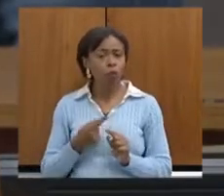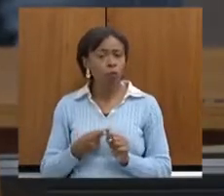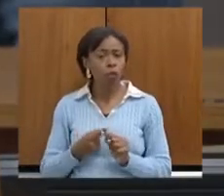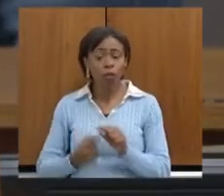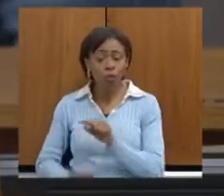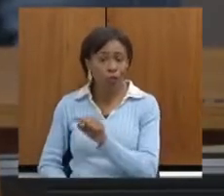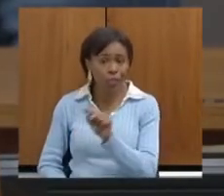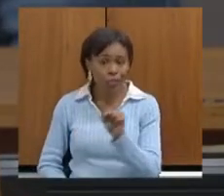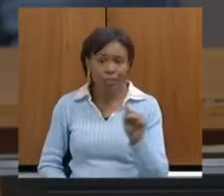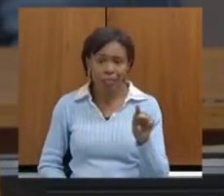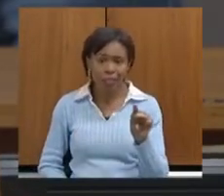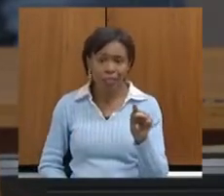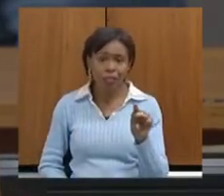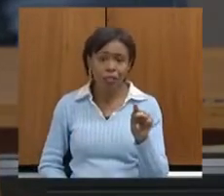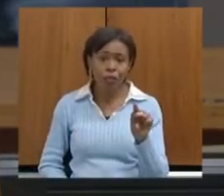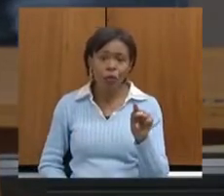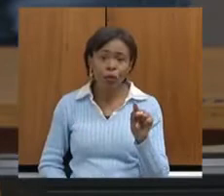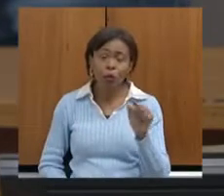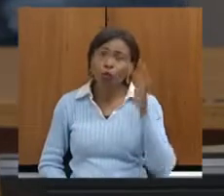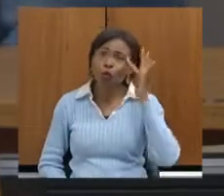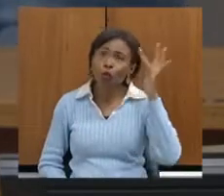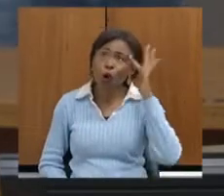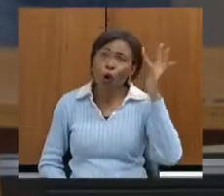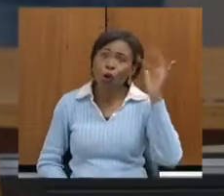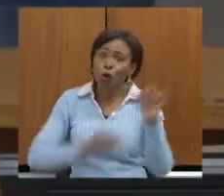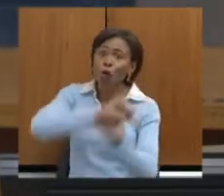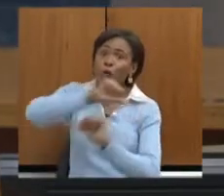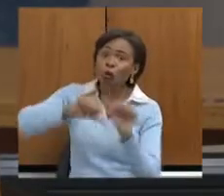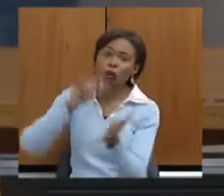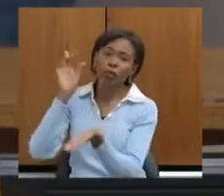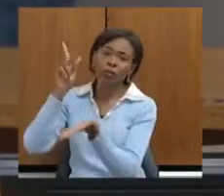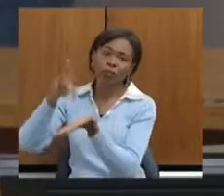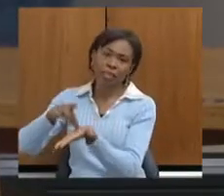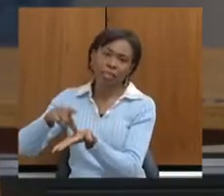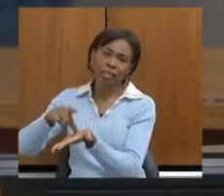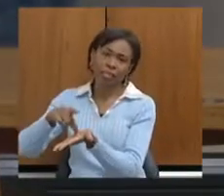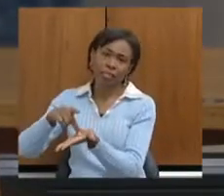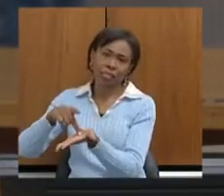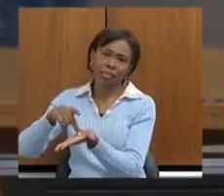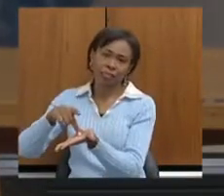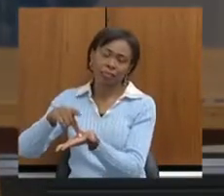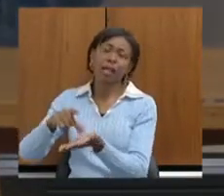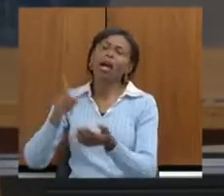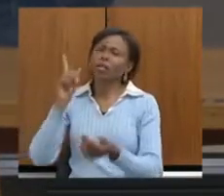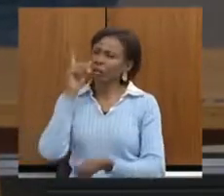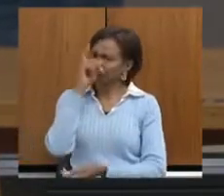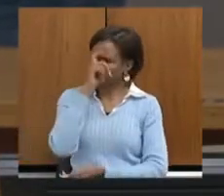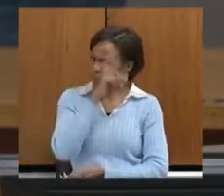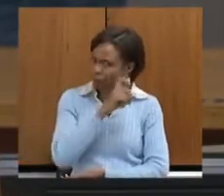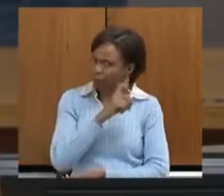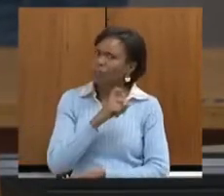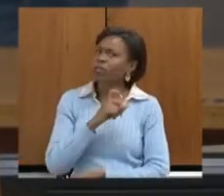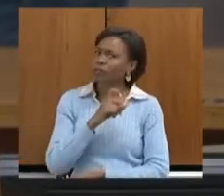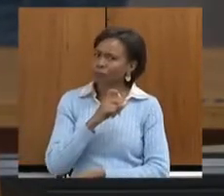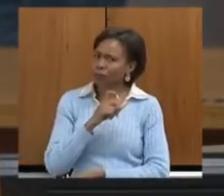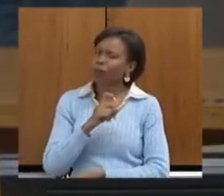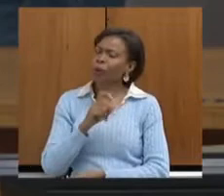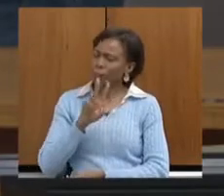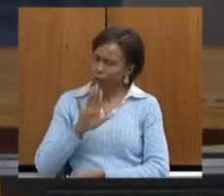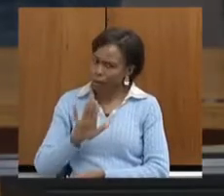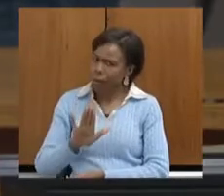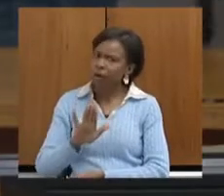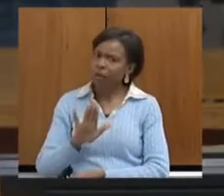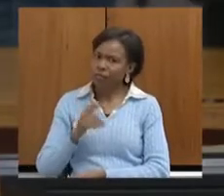porque vocês transformaram um sonho em realidade Então por mais que seja difícil como